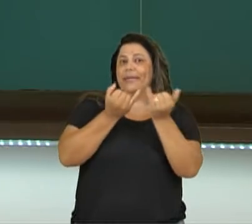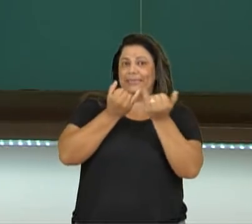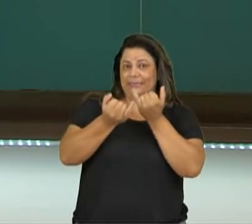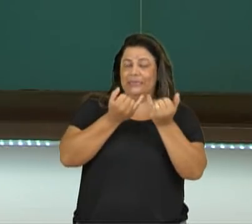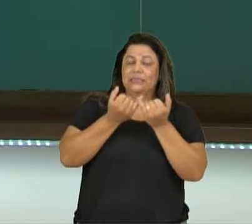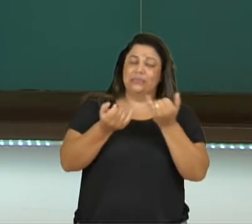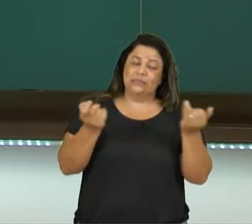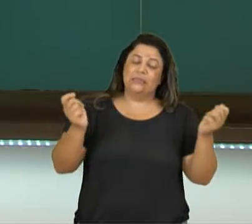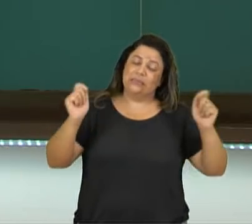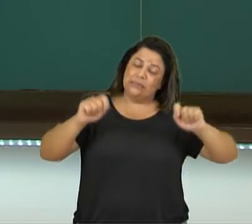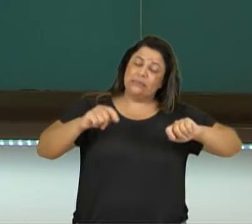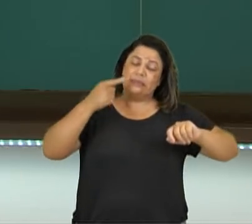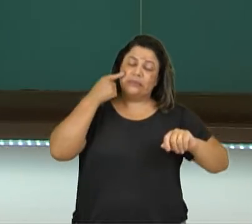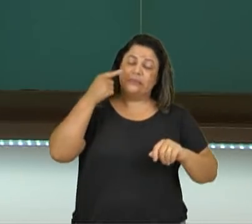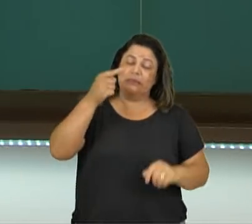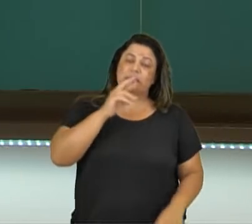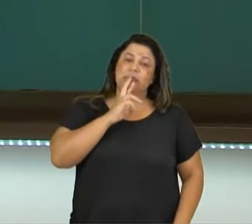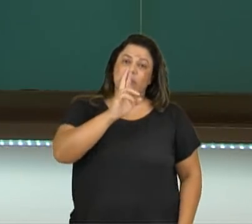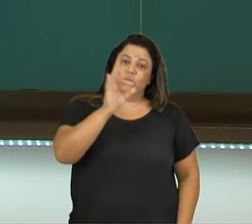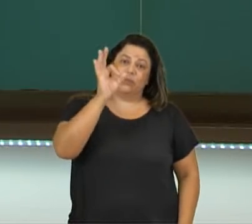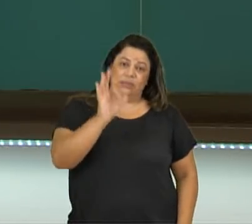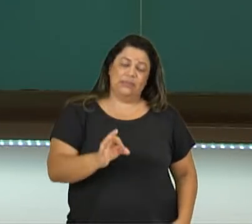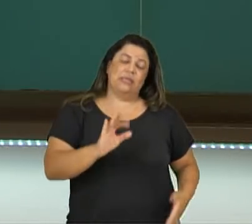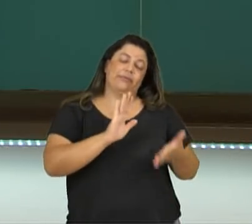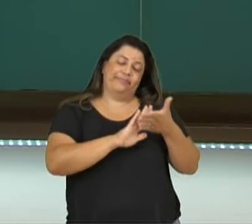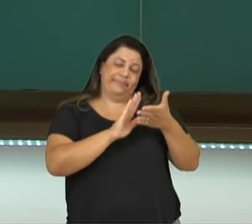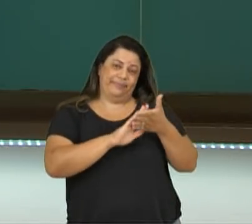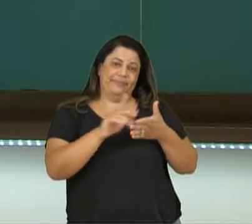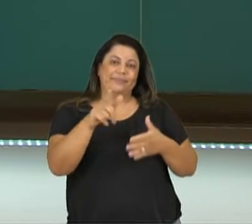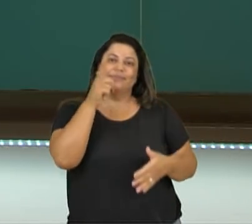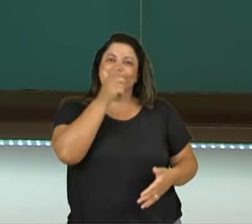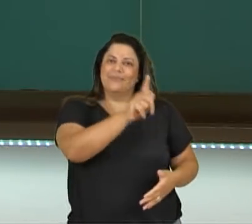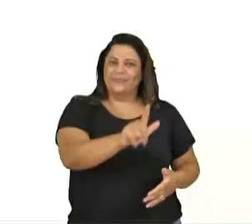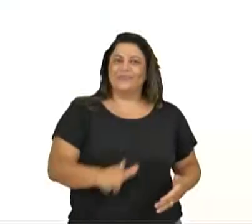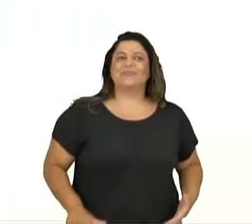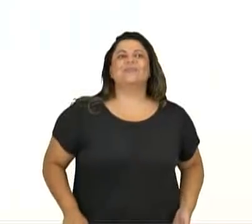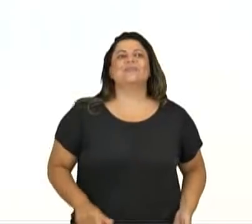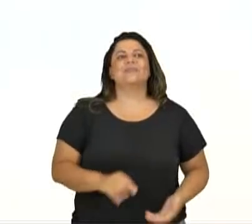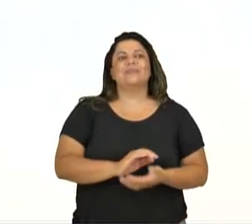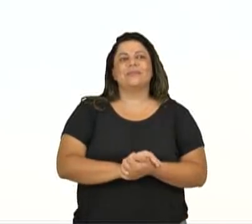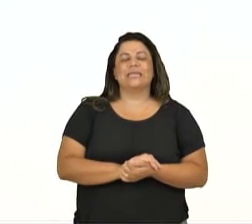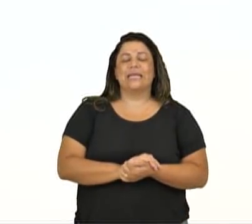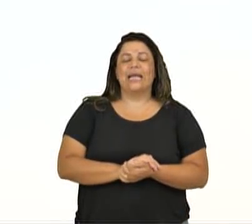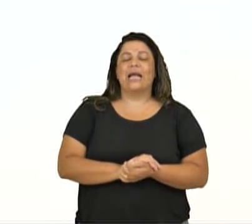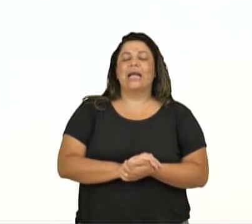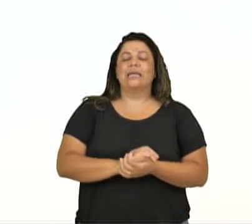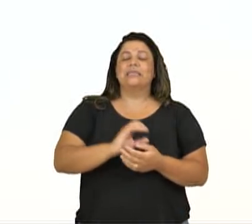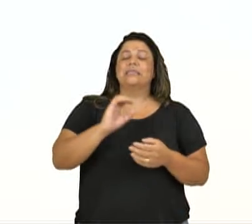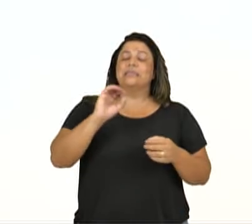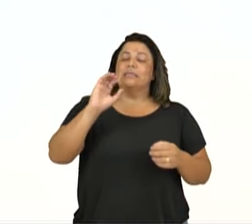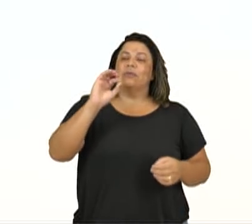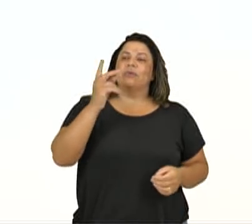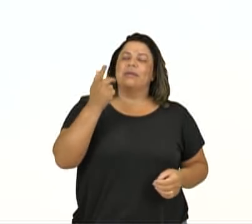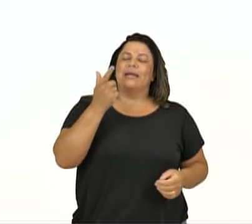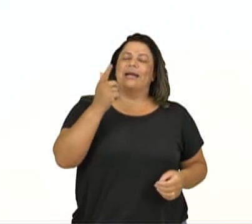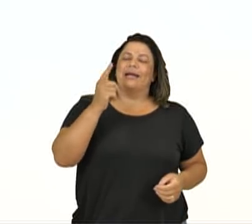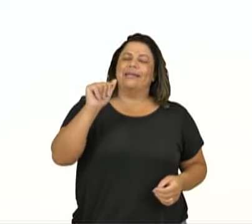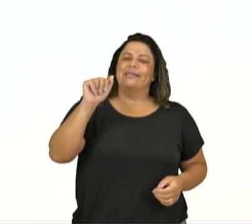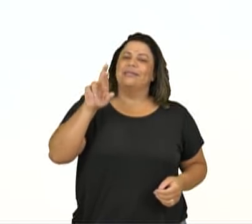eu sugiro de resposta certa, parabéns, vocês acertaram. Né? Então a charge faz uma sátira, uma